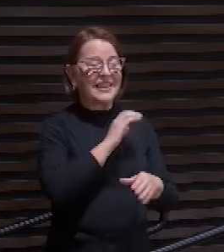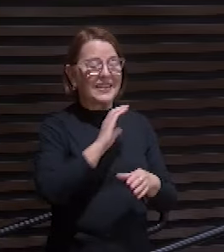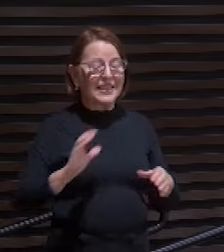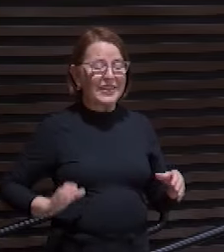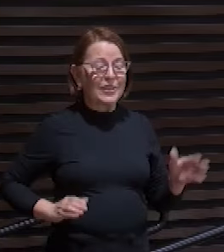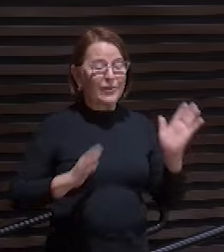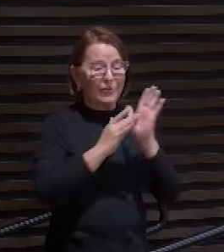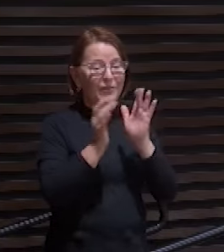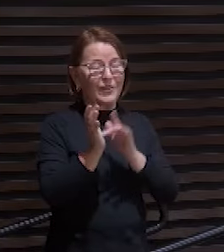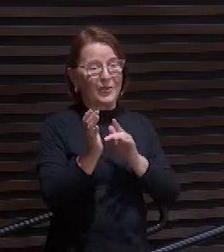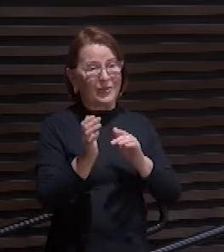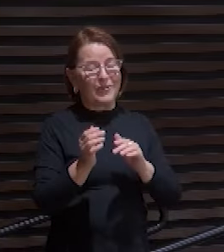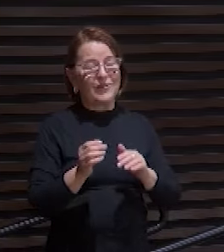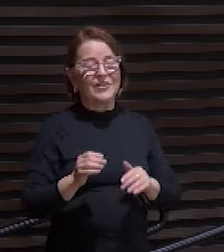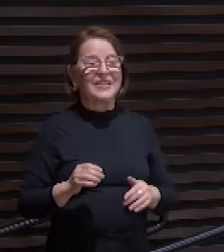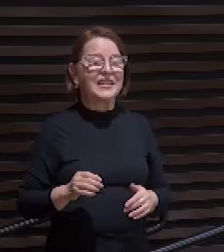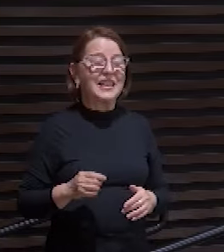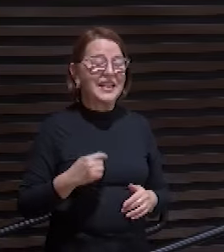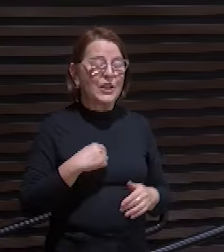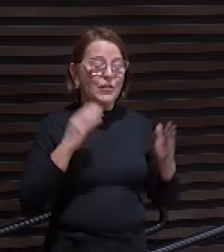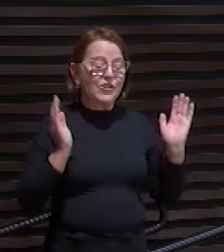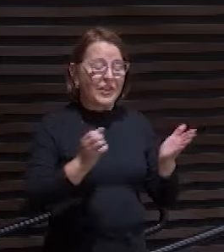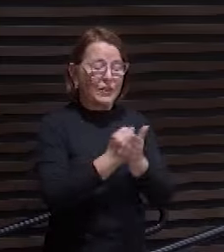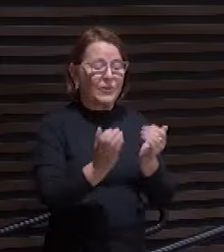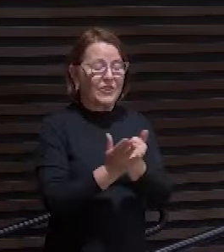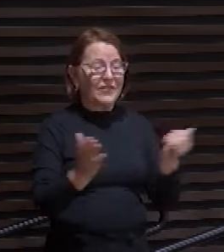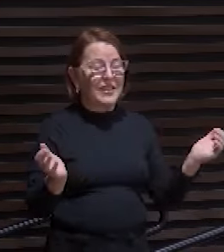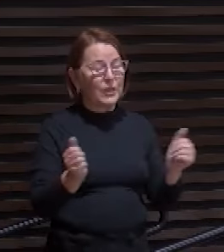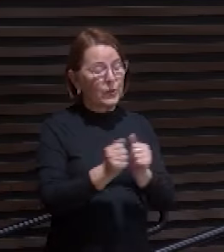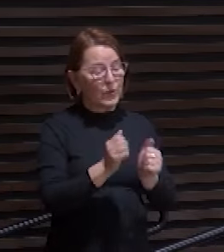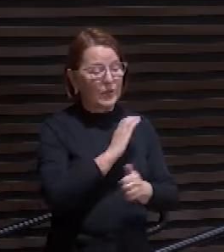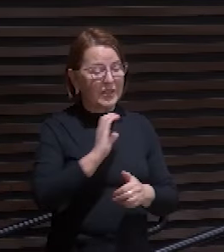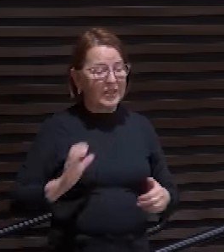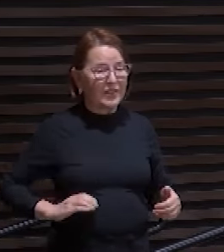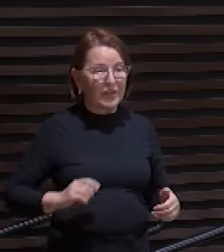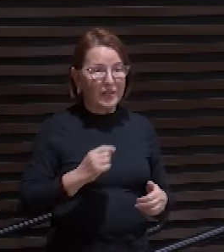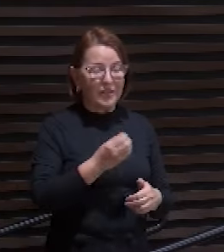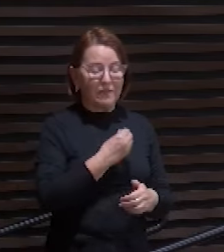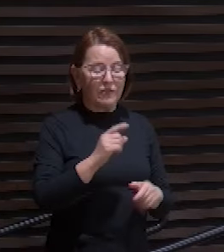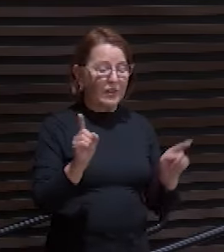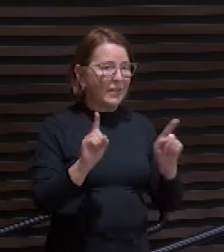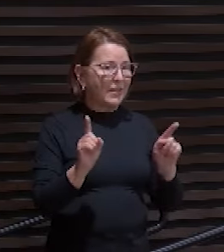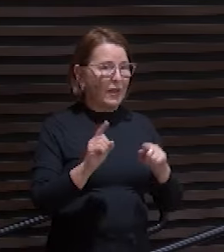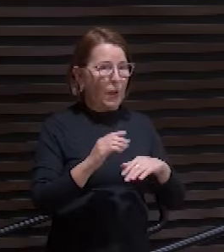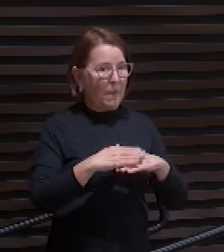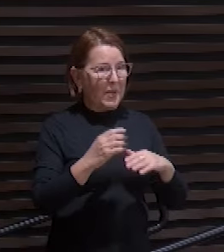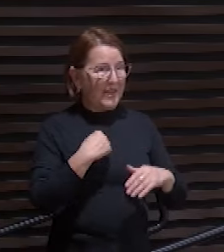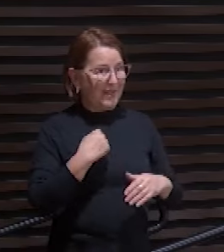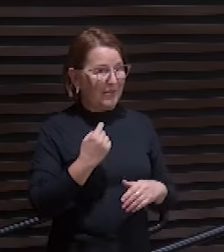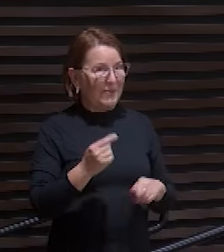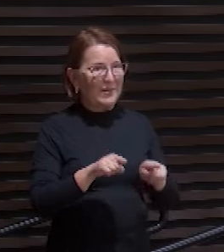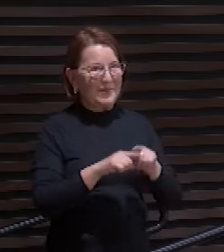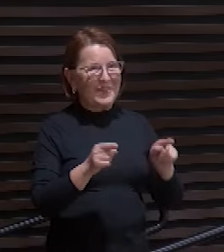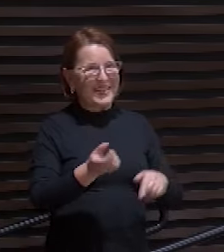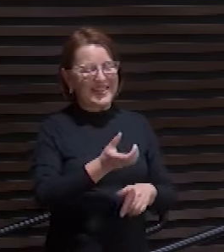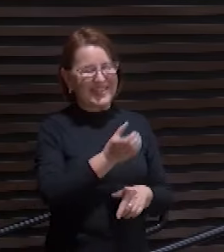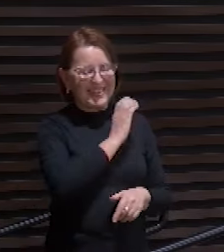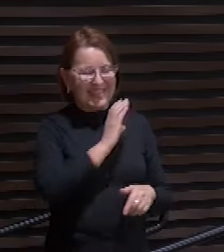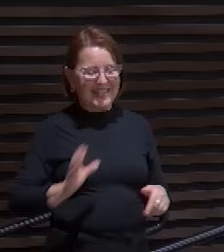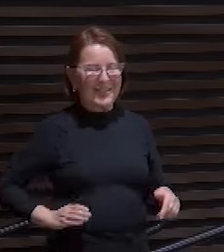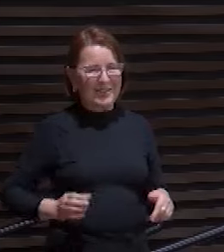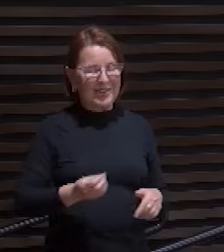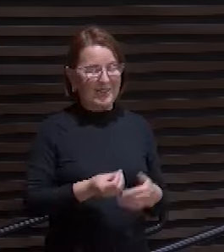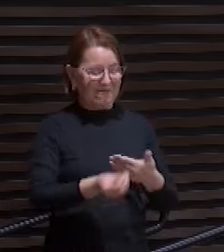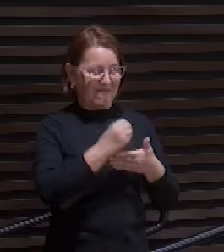mim. Eu estou crucificado com Cristo, como diz a palavra, e vivo não mais eu, mas Cristo vive em mim. Eu estou